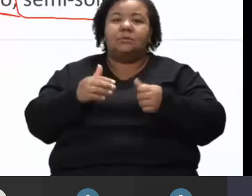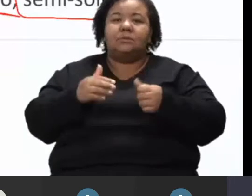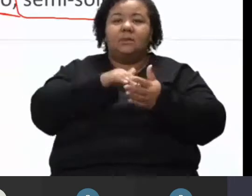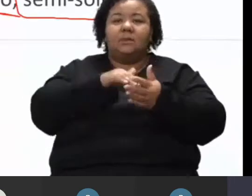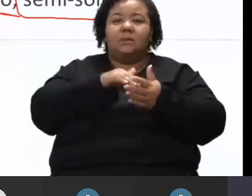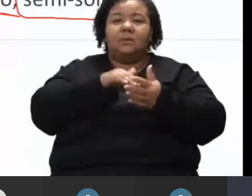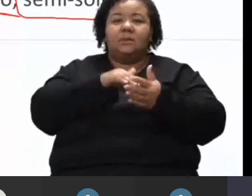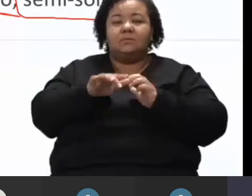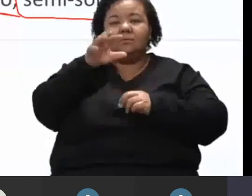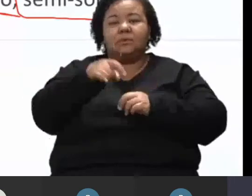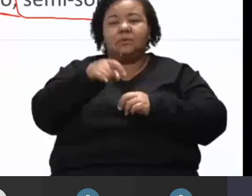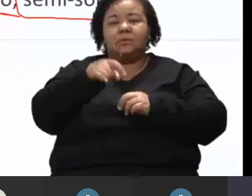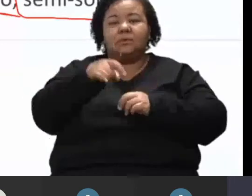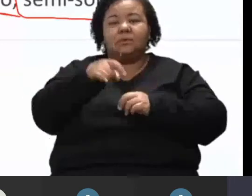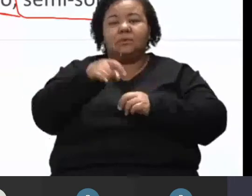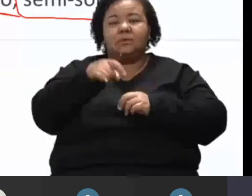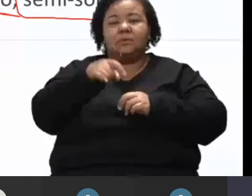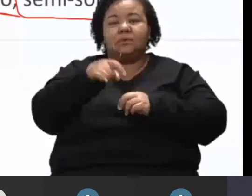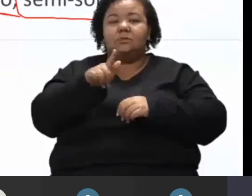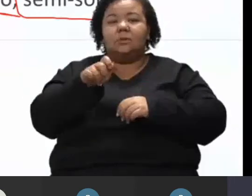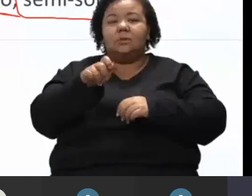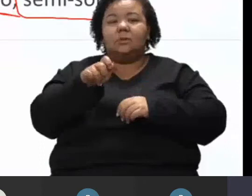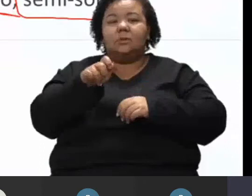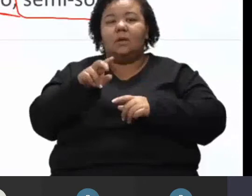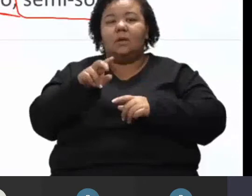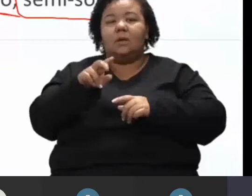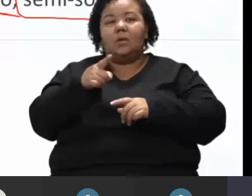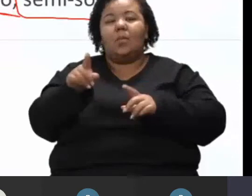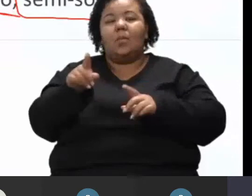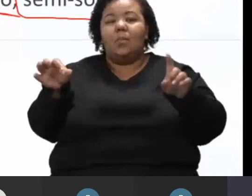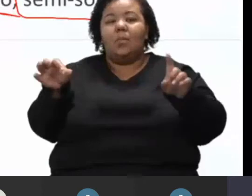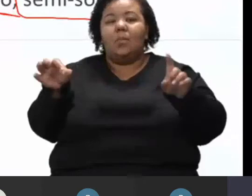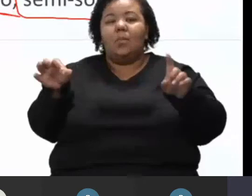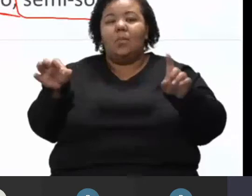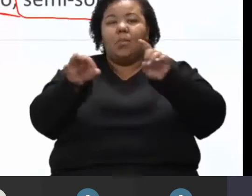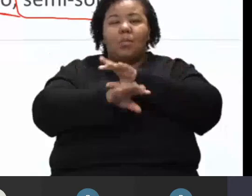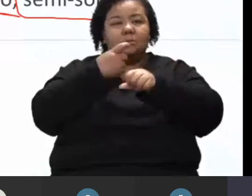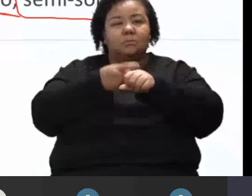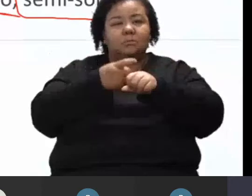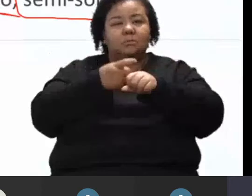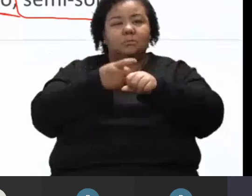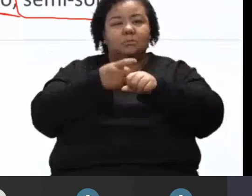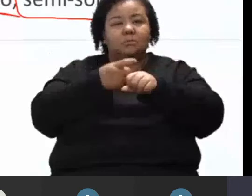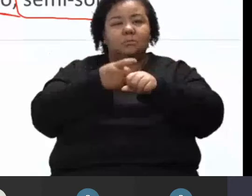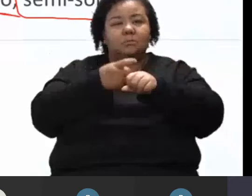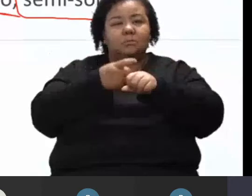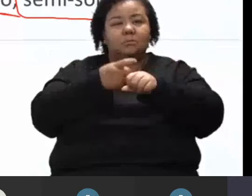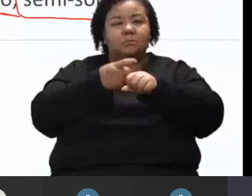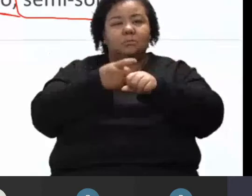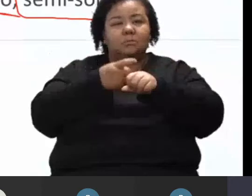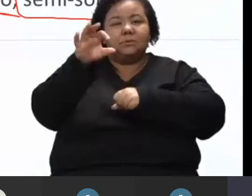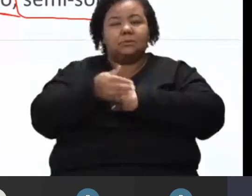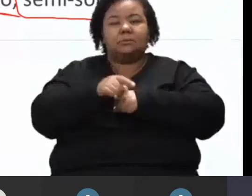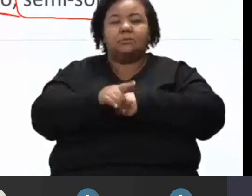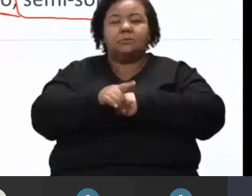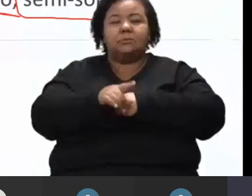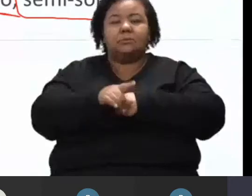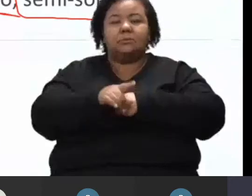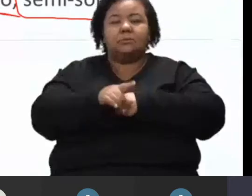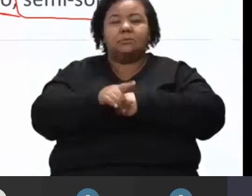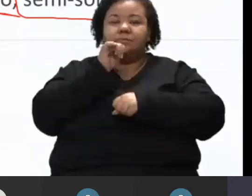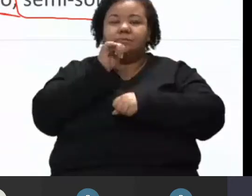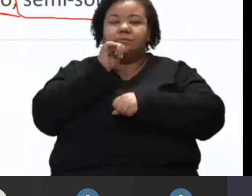aproximadamente 1% de agar. Ou ele pode ser totalmente solidificado. Solidificado é aquele meio que tem